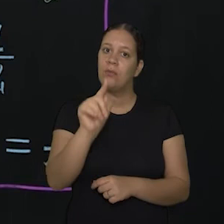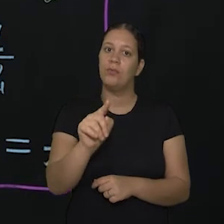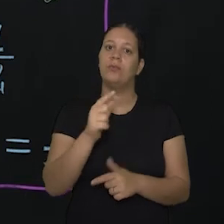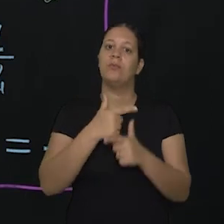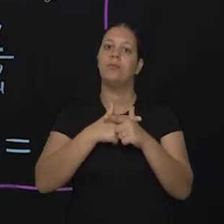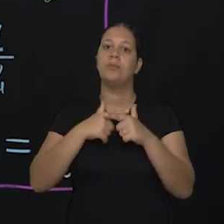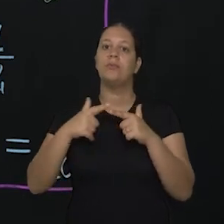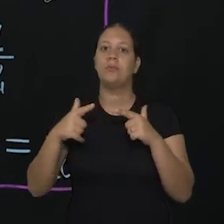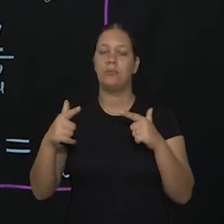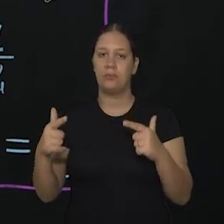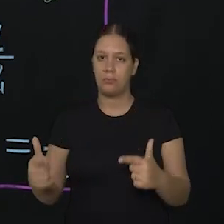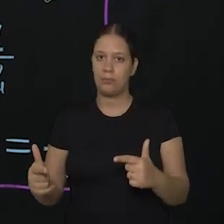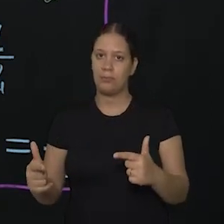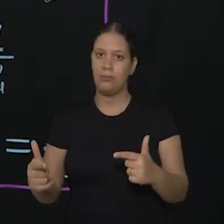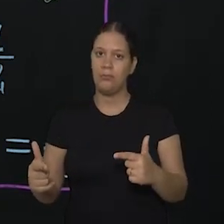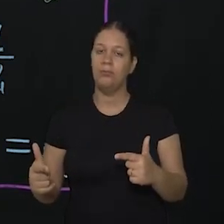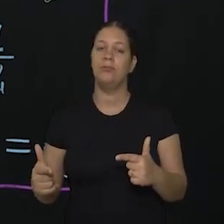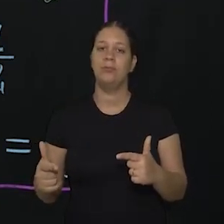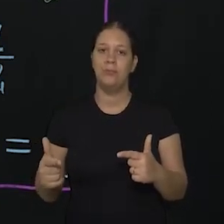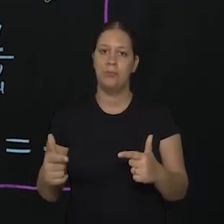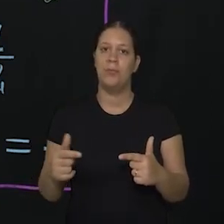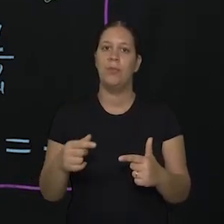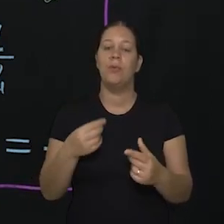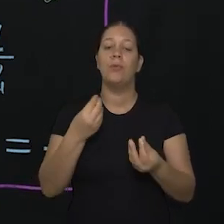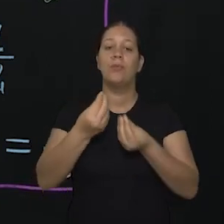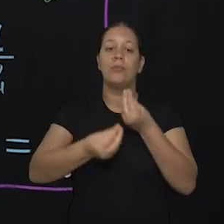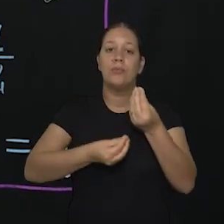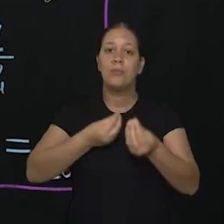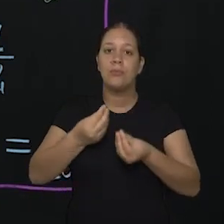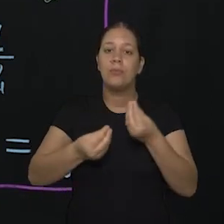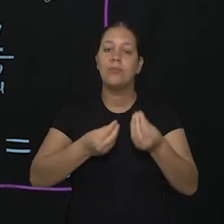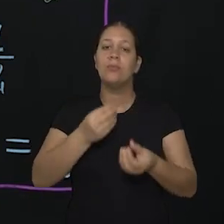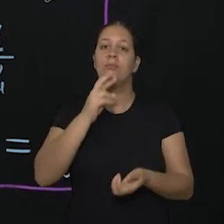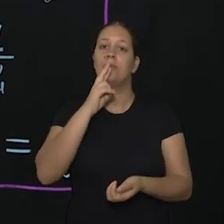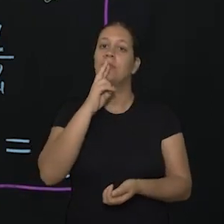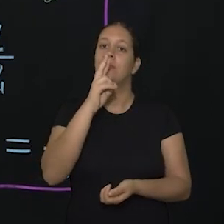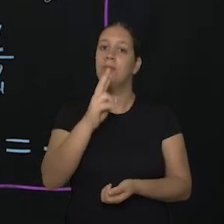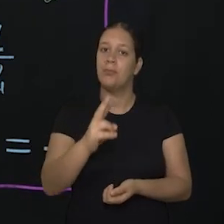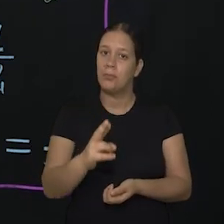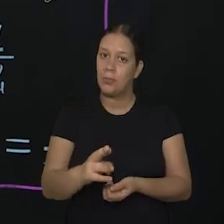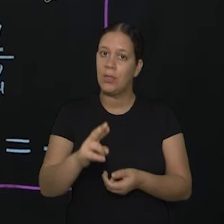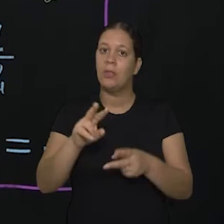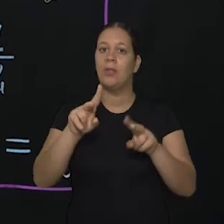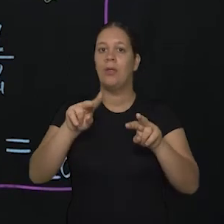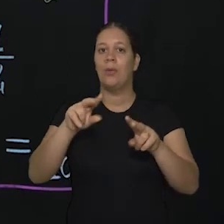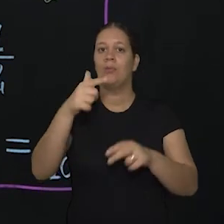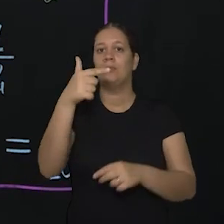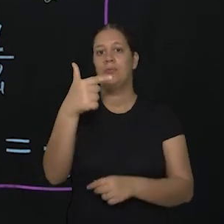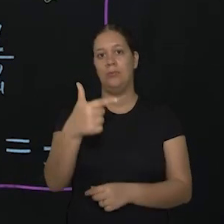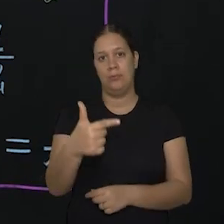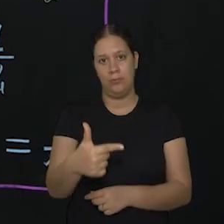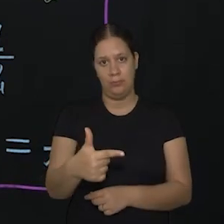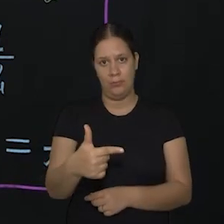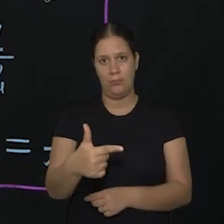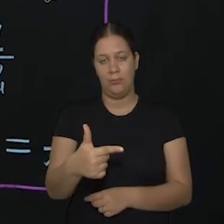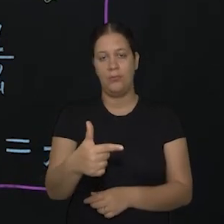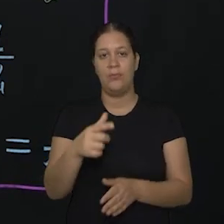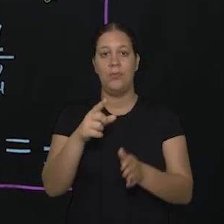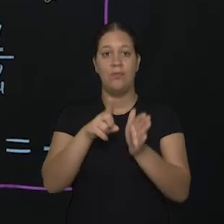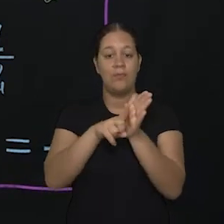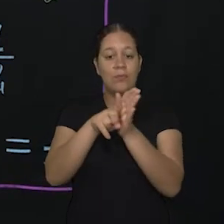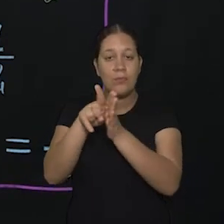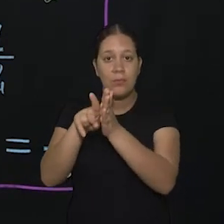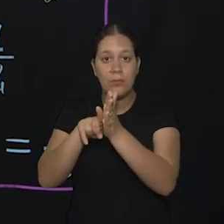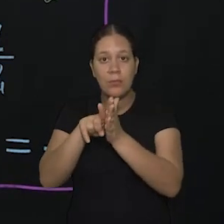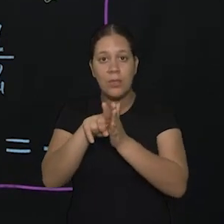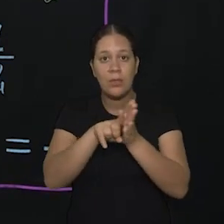Logo, então, como 20 dividido por 10 é igual a 2, 10% de 20 é igual a 2. Então,